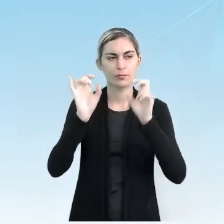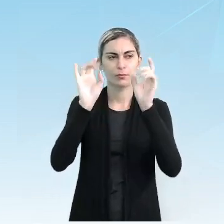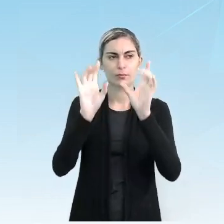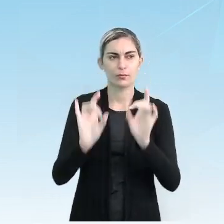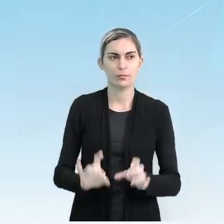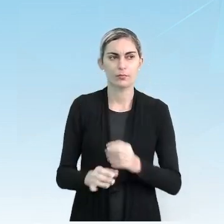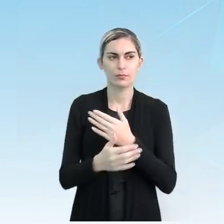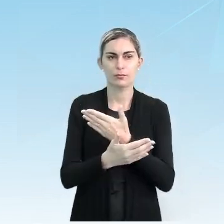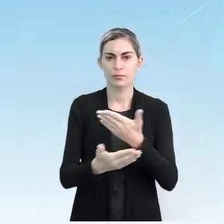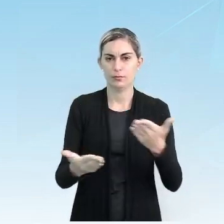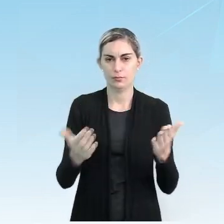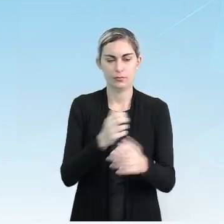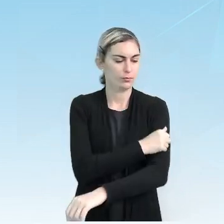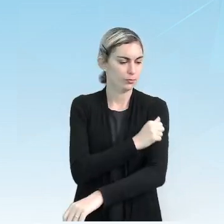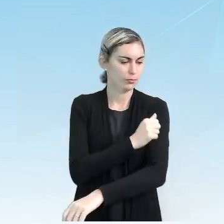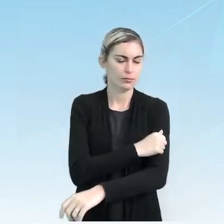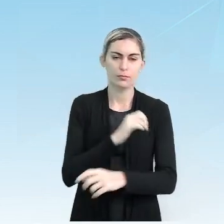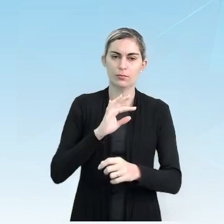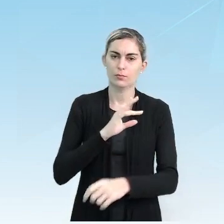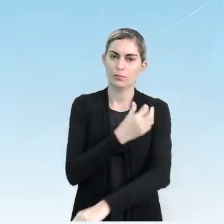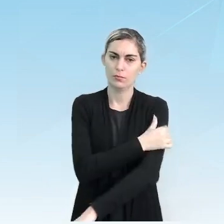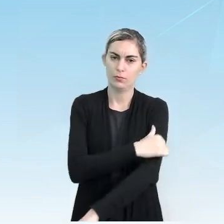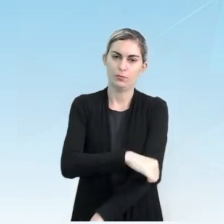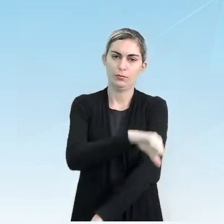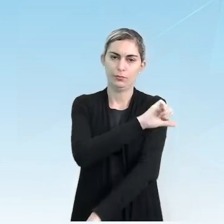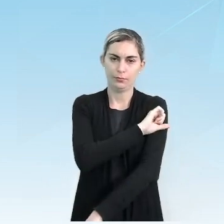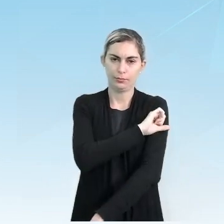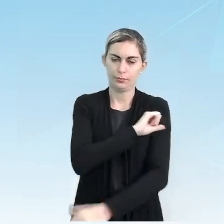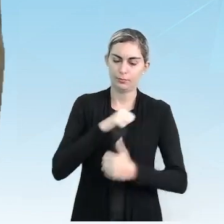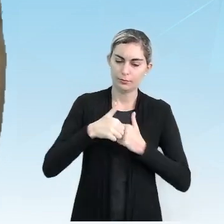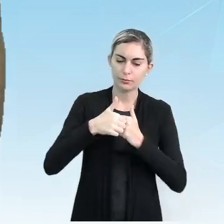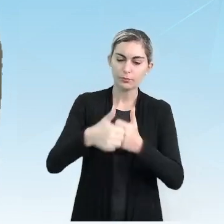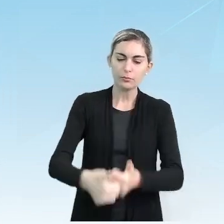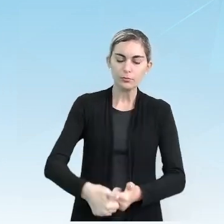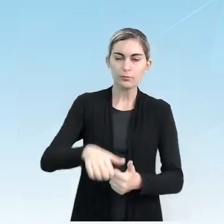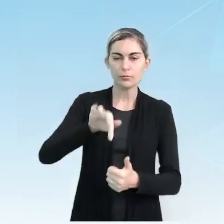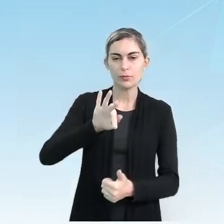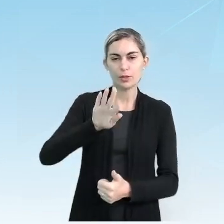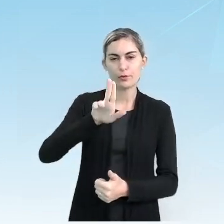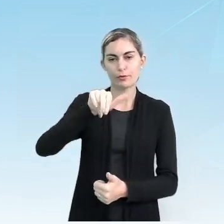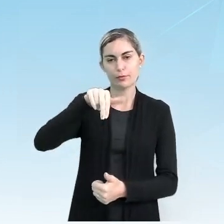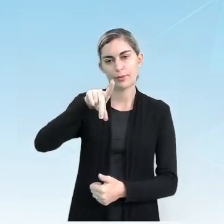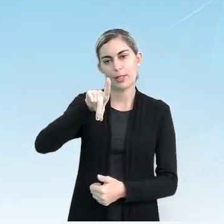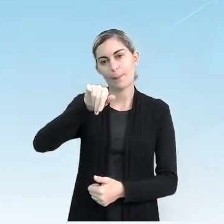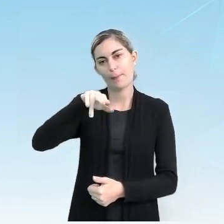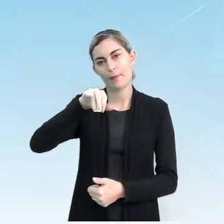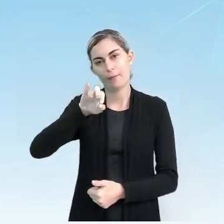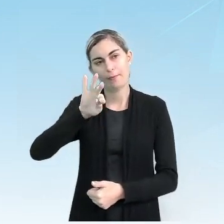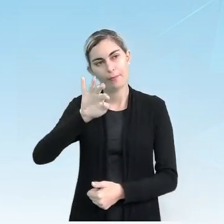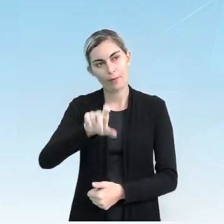especial para os estudantes do fundamental, do segmento fundamental. Exatamente. Professor,